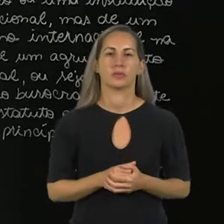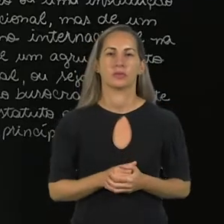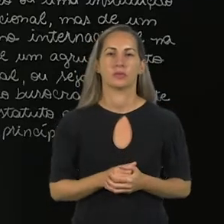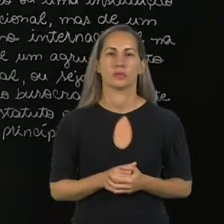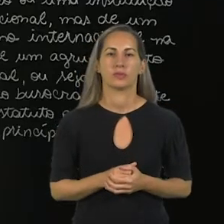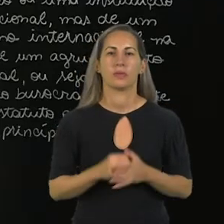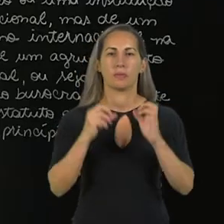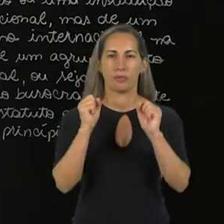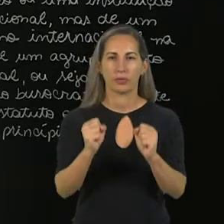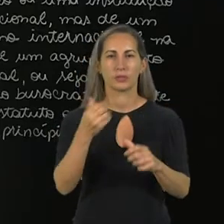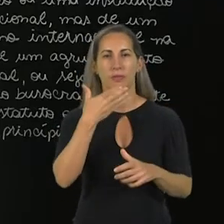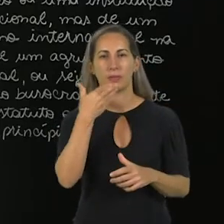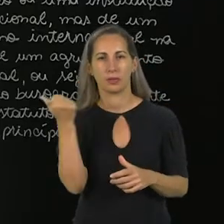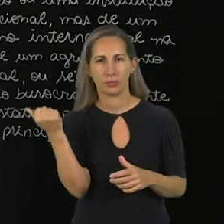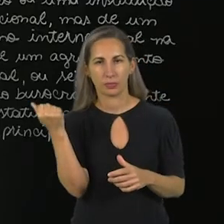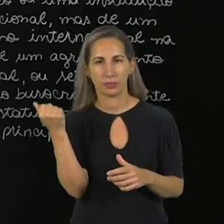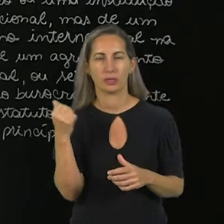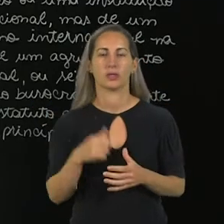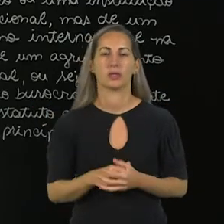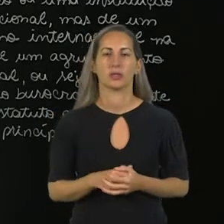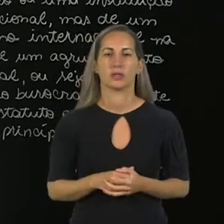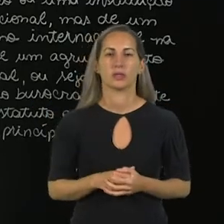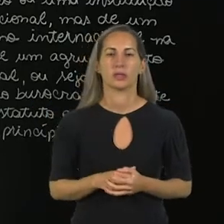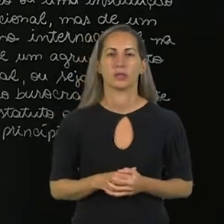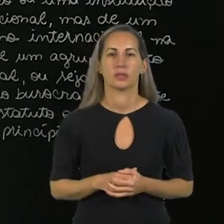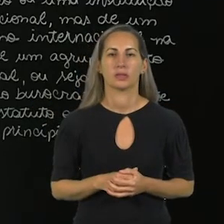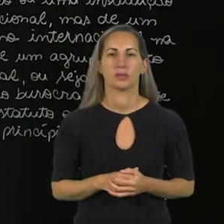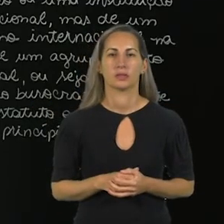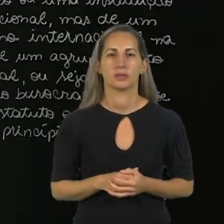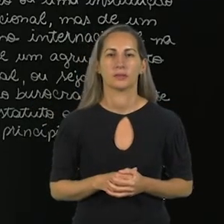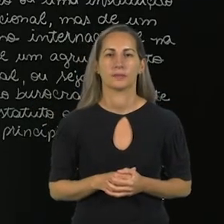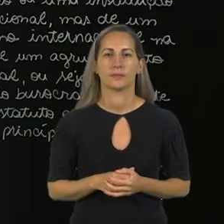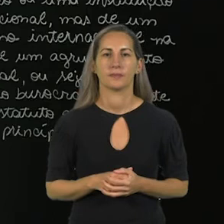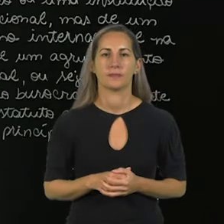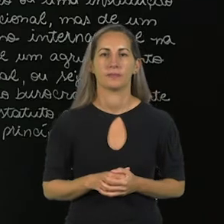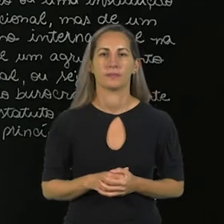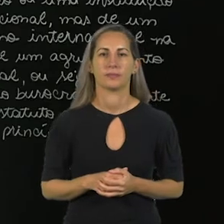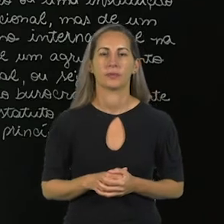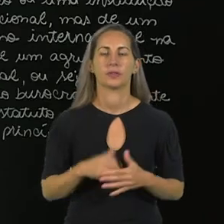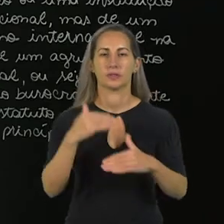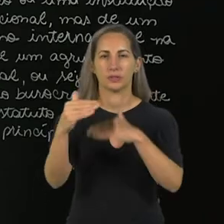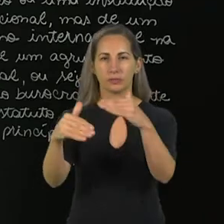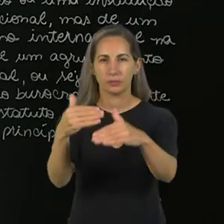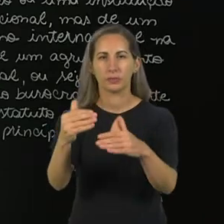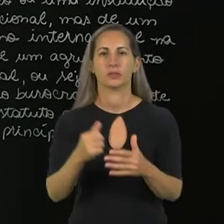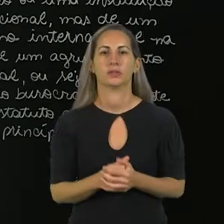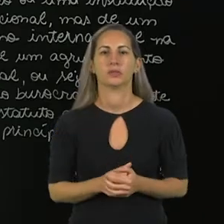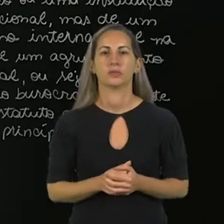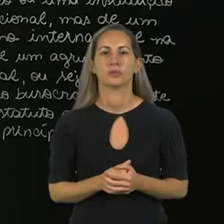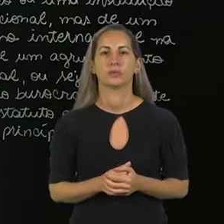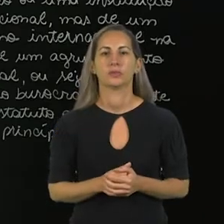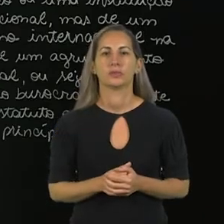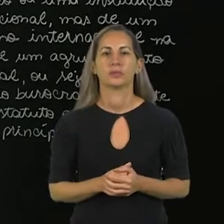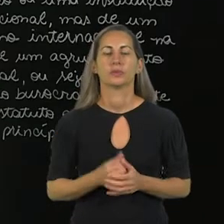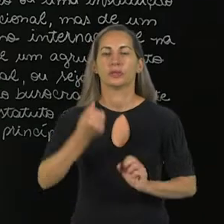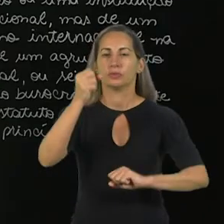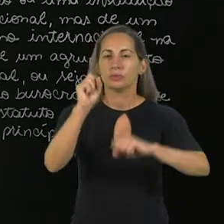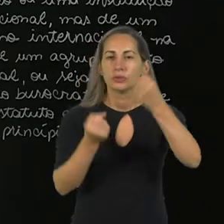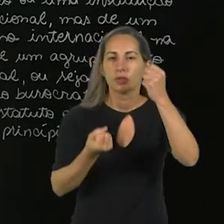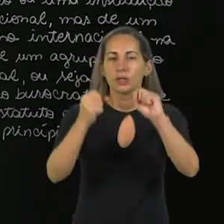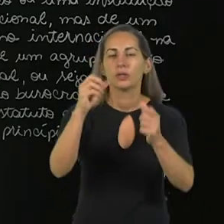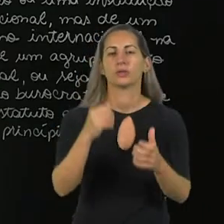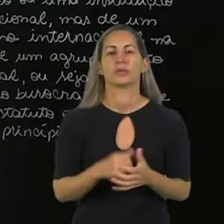para que possam melhorar condições no sentido de desenvolvimento da sua produção